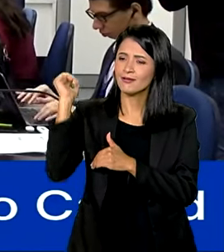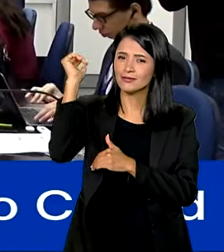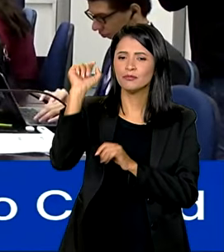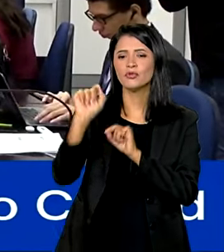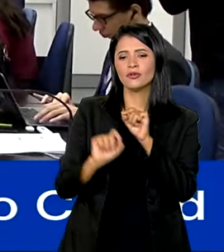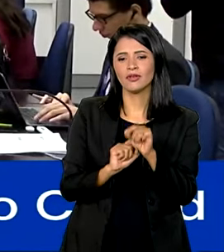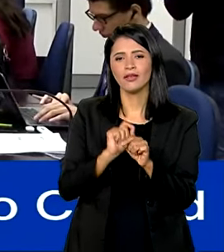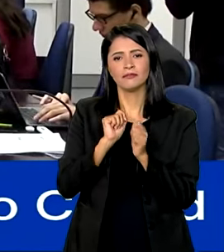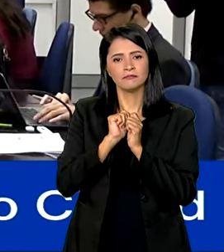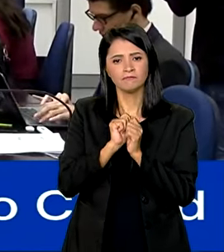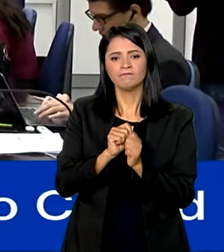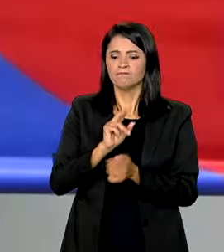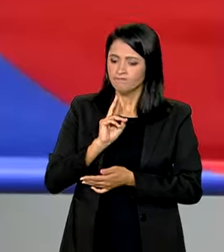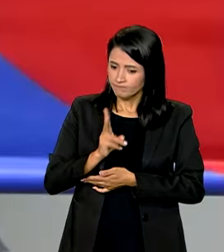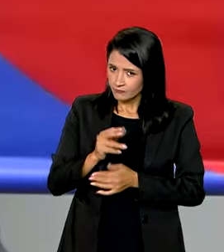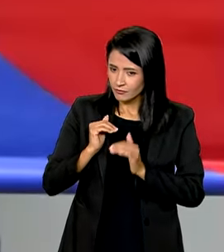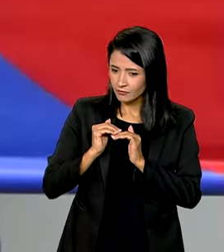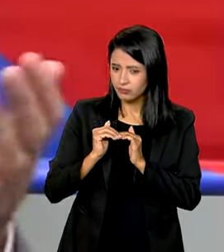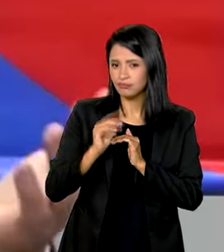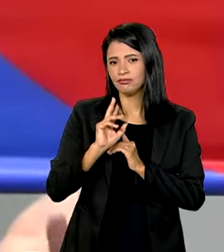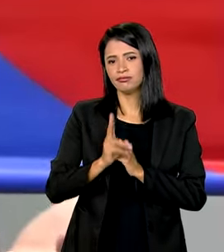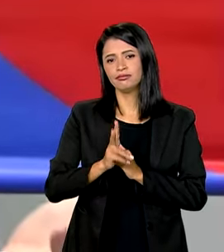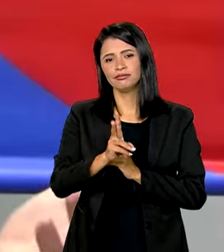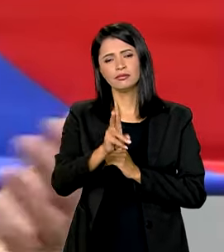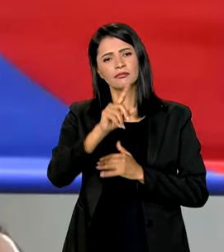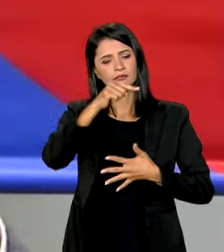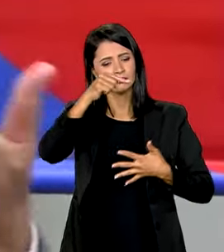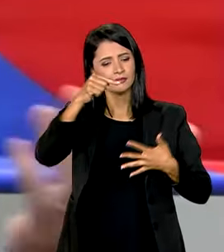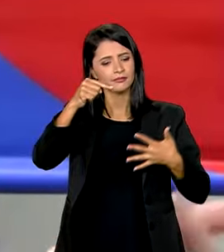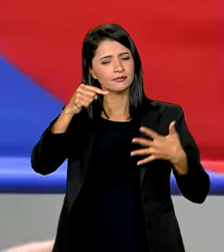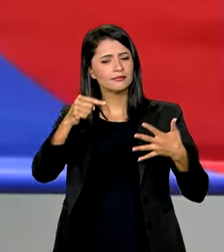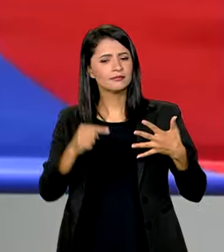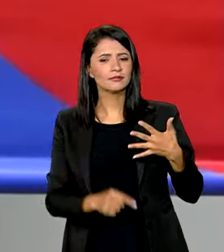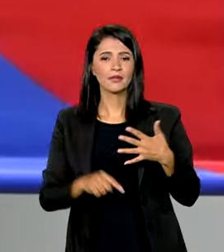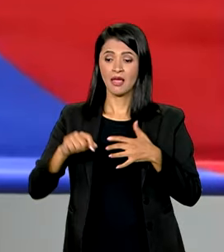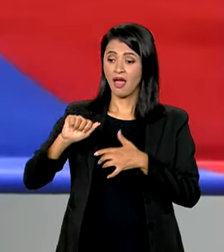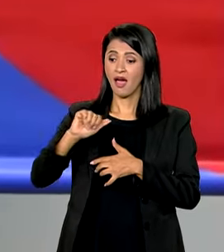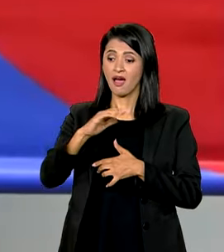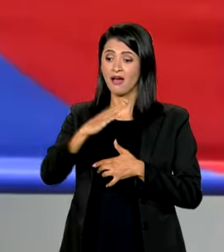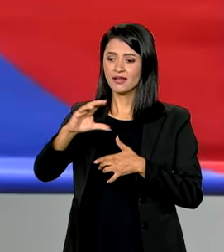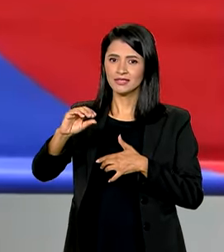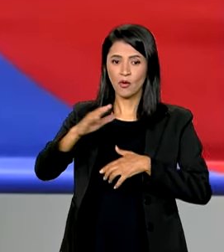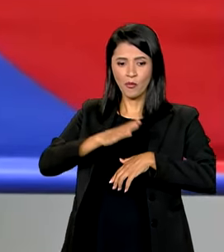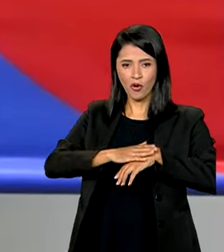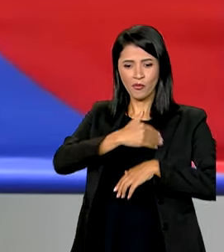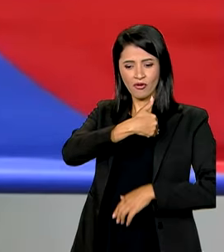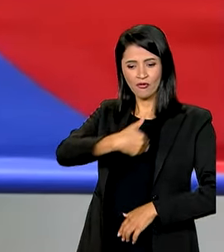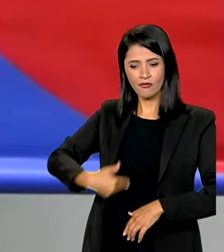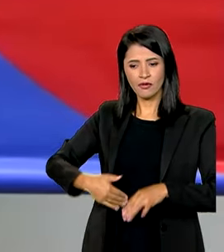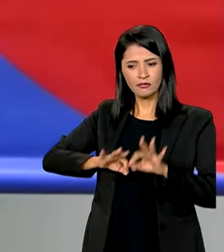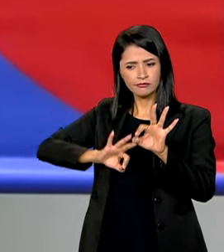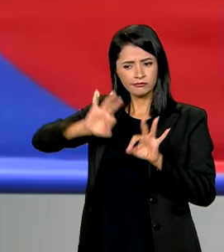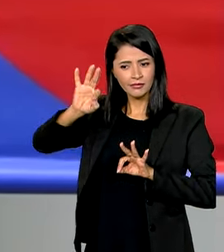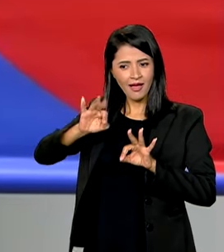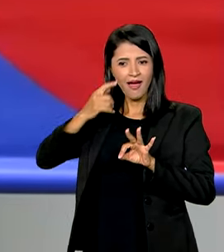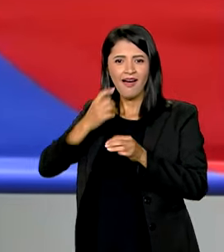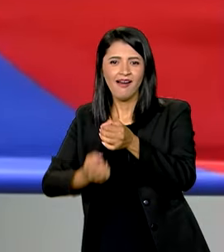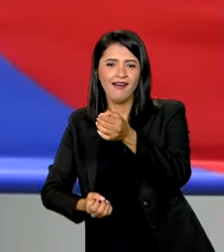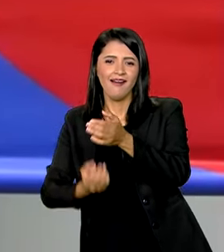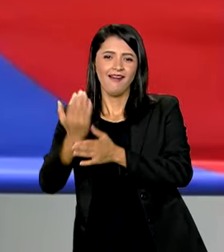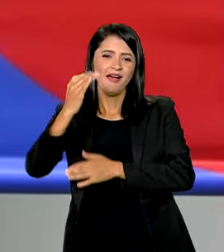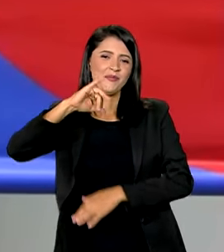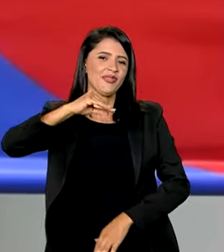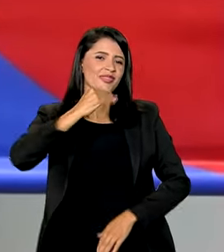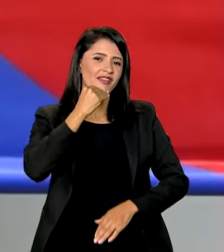tudo, consistente. É um conjunto de ações planejadas do governo que tem gerado as oportunidades